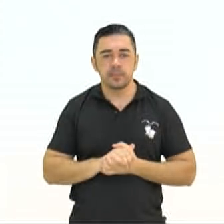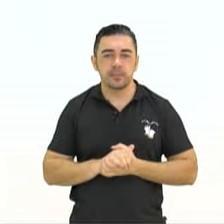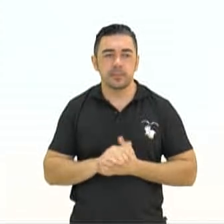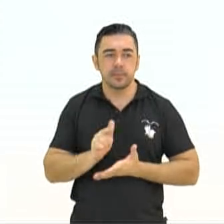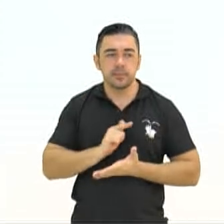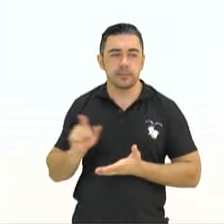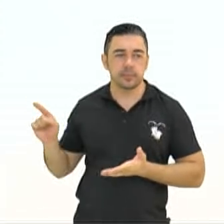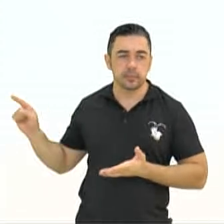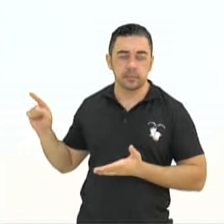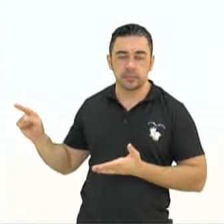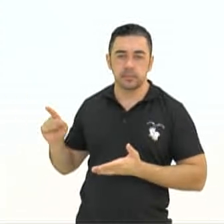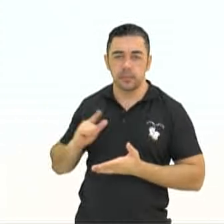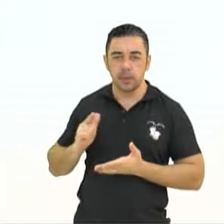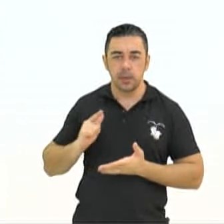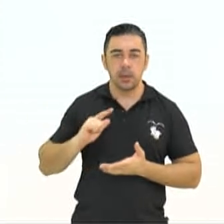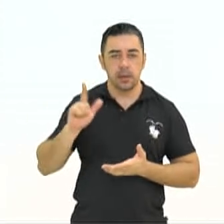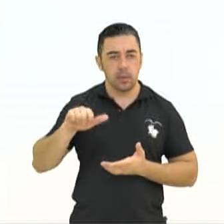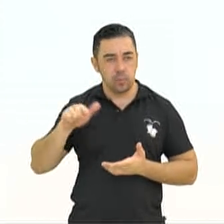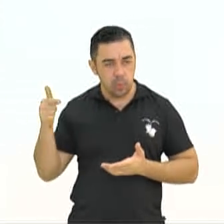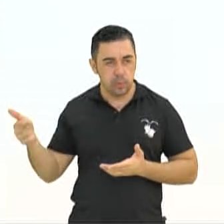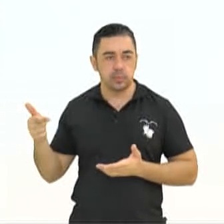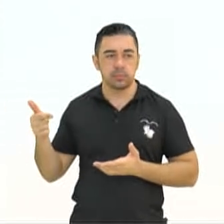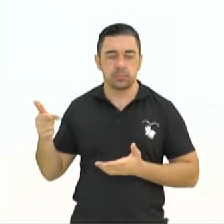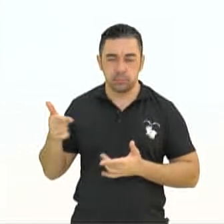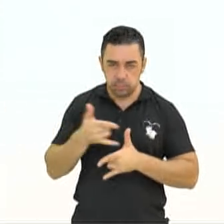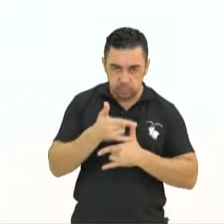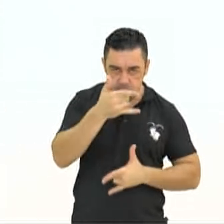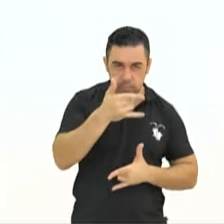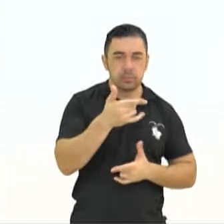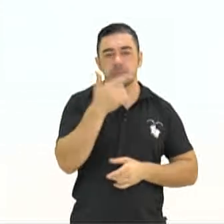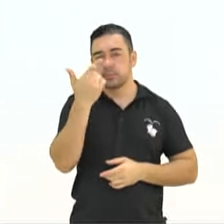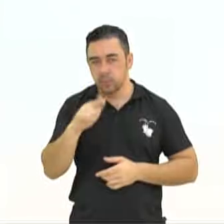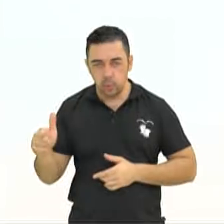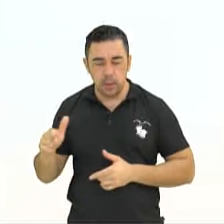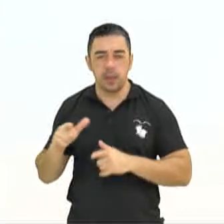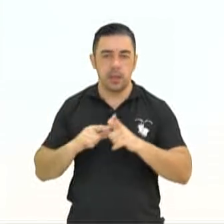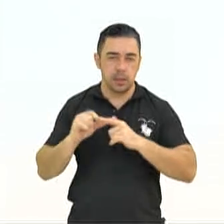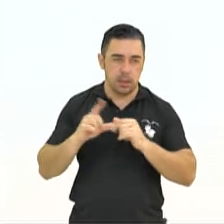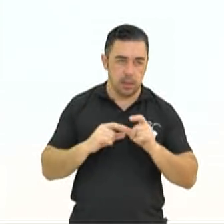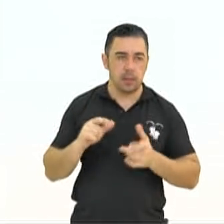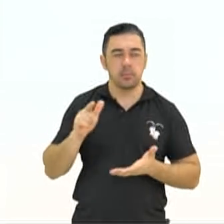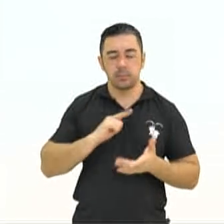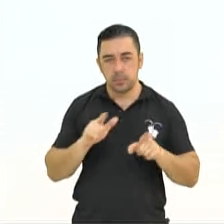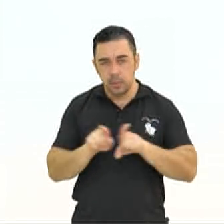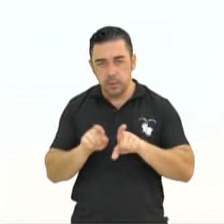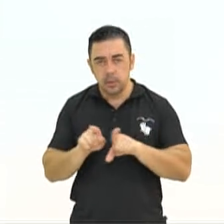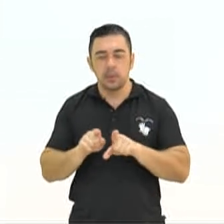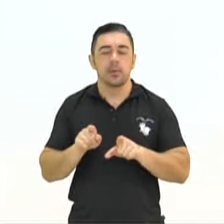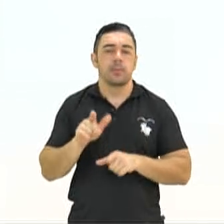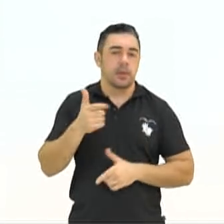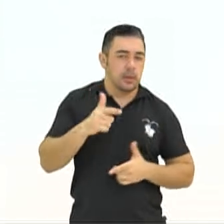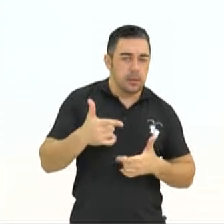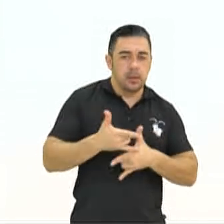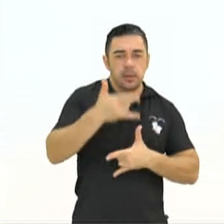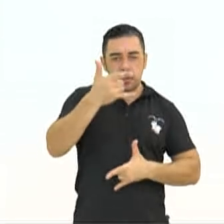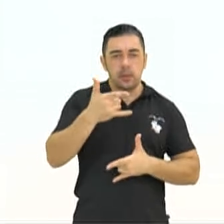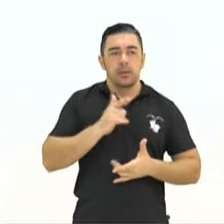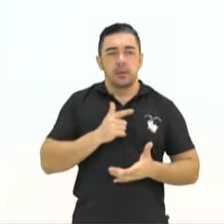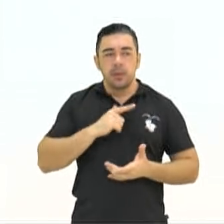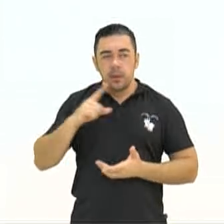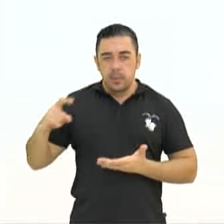tem mais um vertebrado. Invertebrado, a estrela do mar. Invertebrado, o grilinho. E invertebrado, a